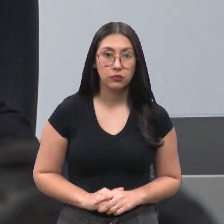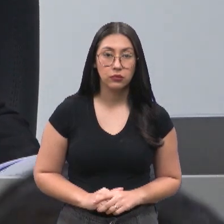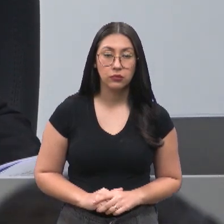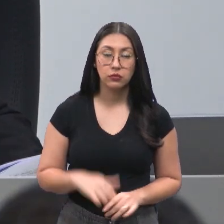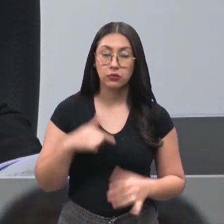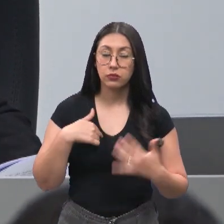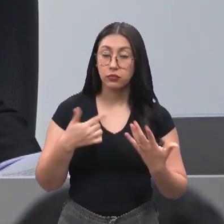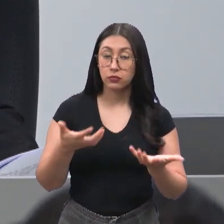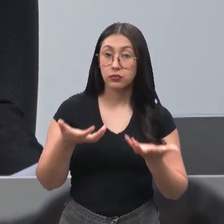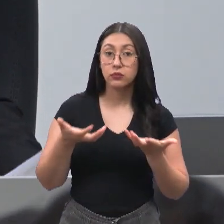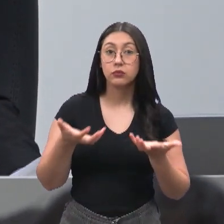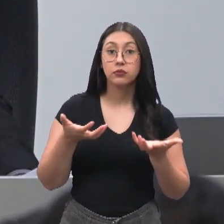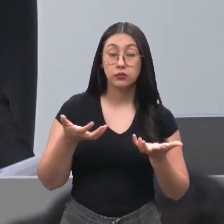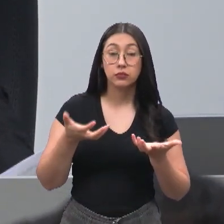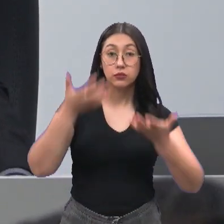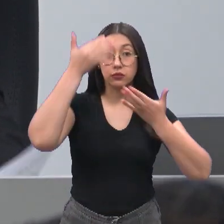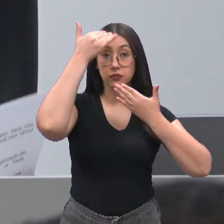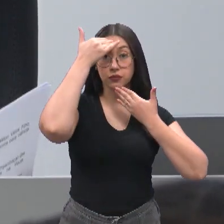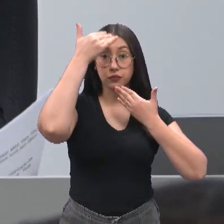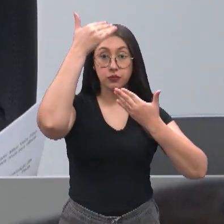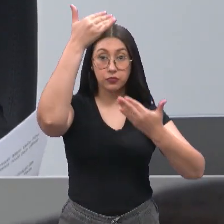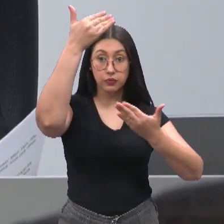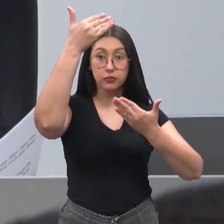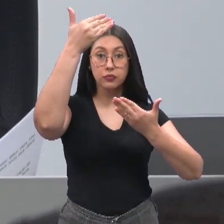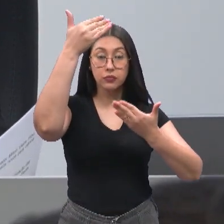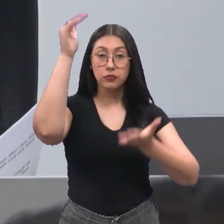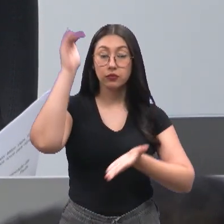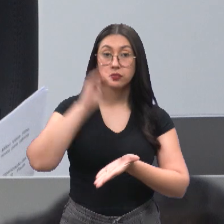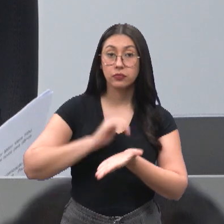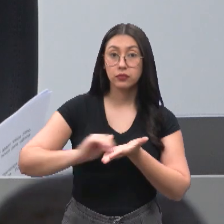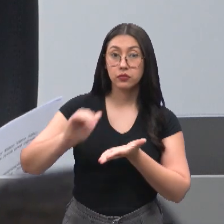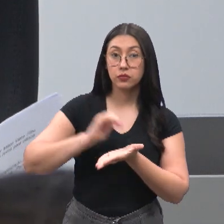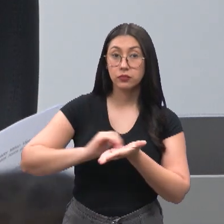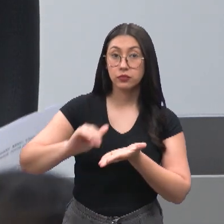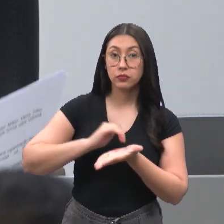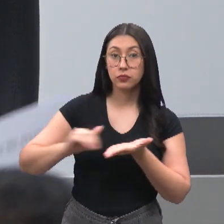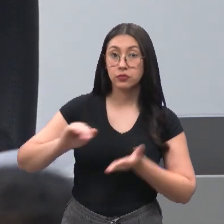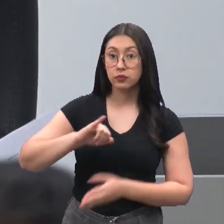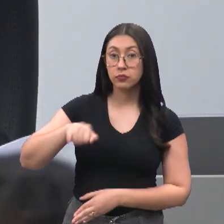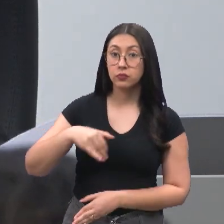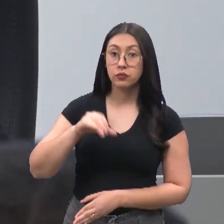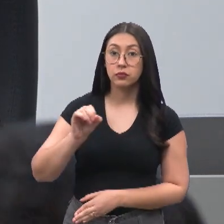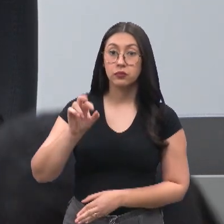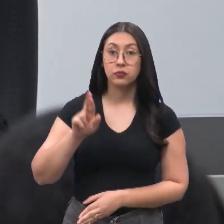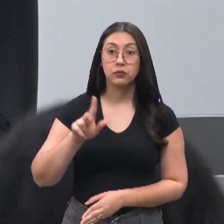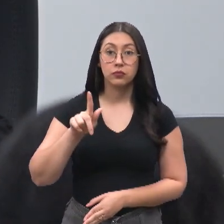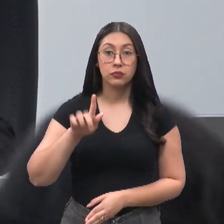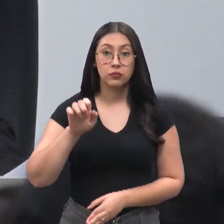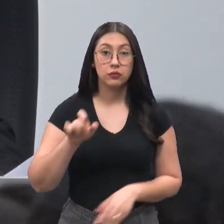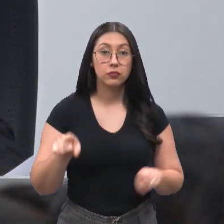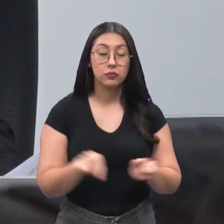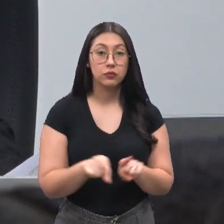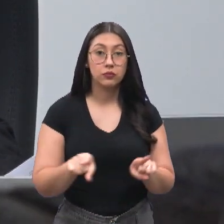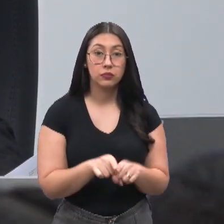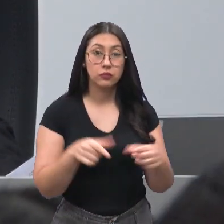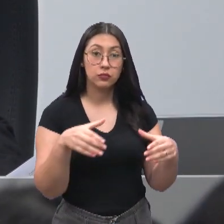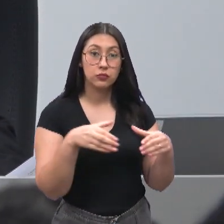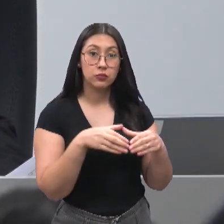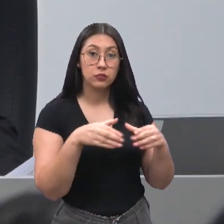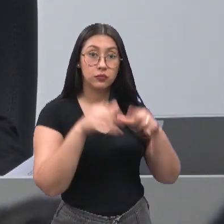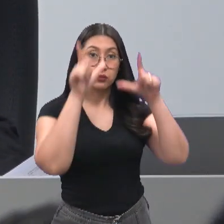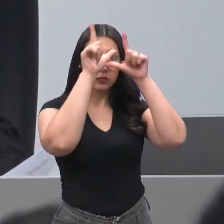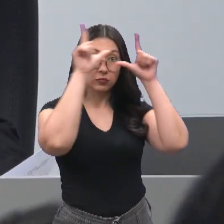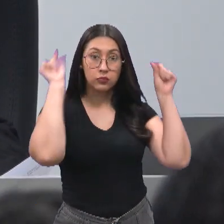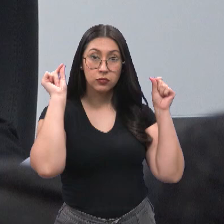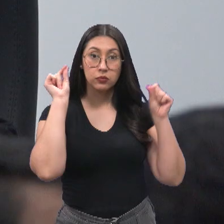Quero fazer um agradecimento aqui ao secretário Jorge Zenha, ao grupo de enfermagem do CEPAS,